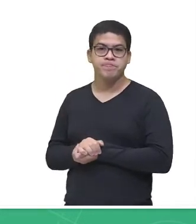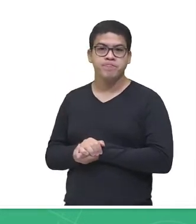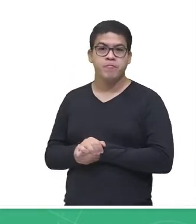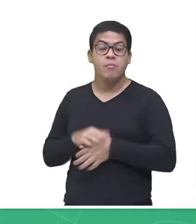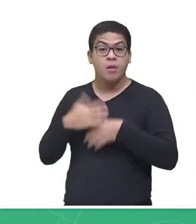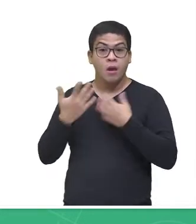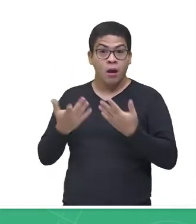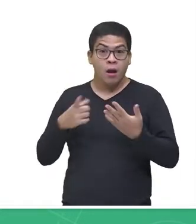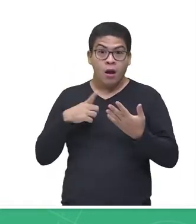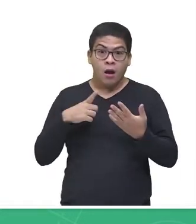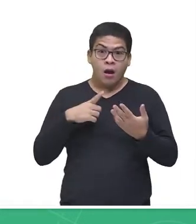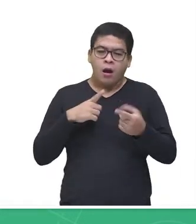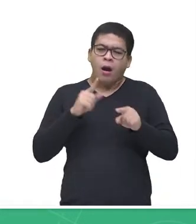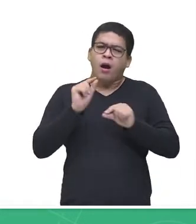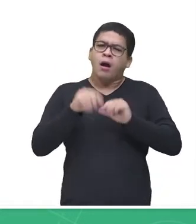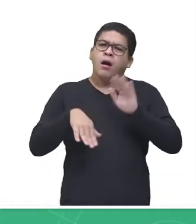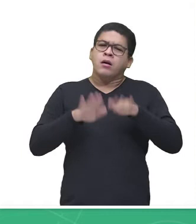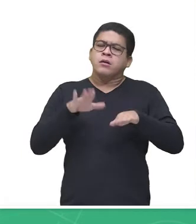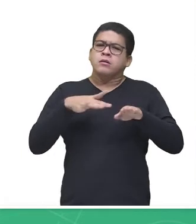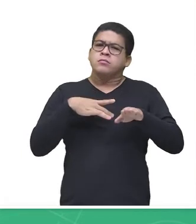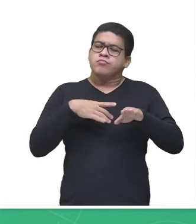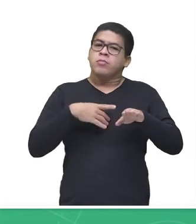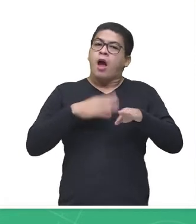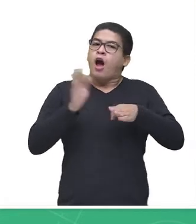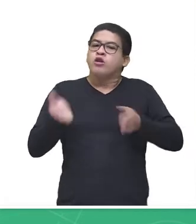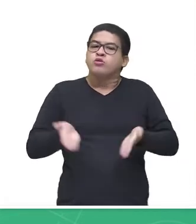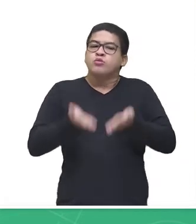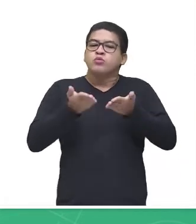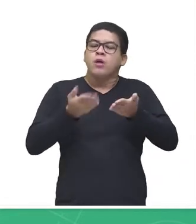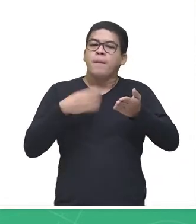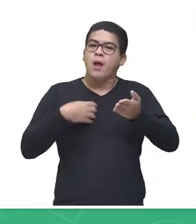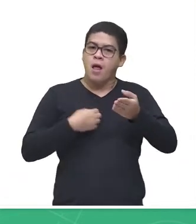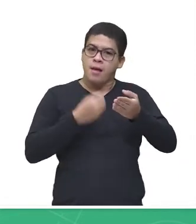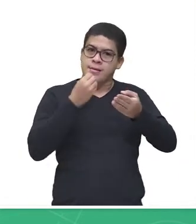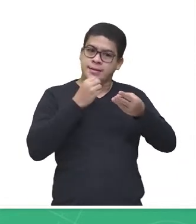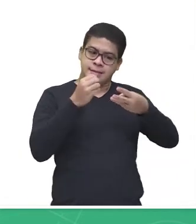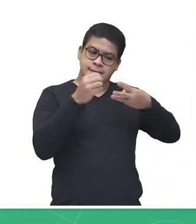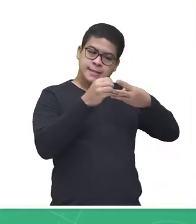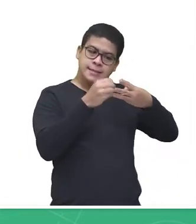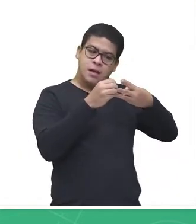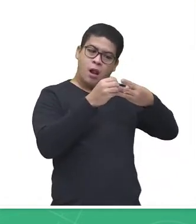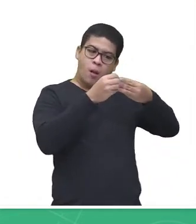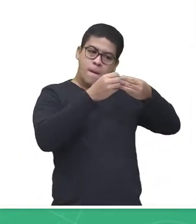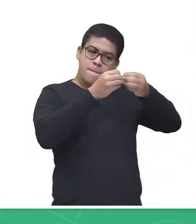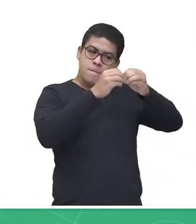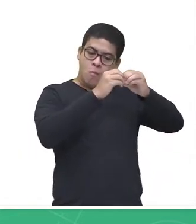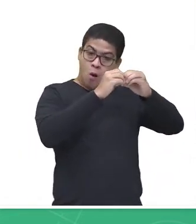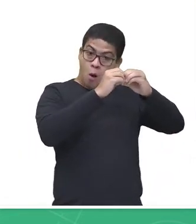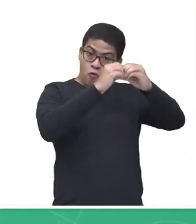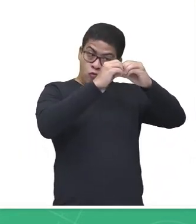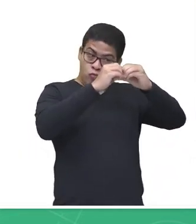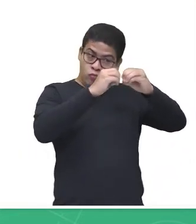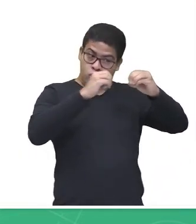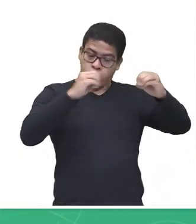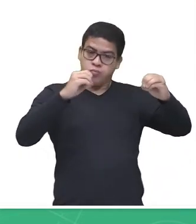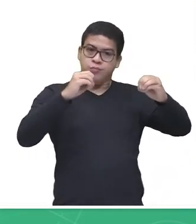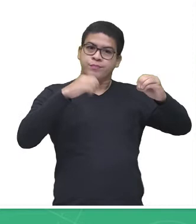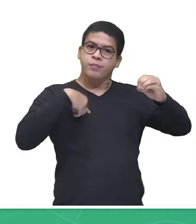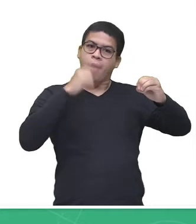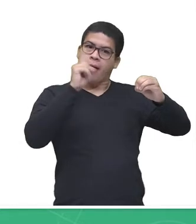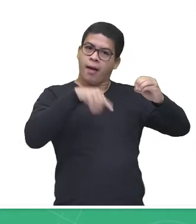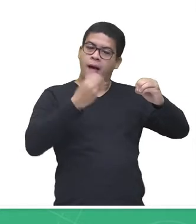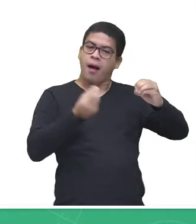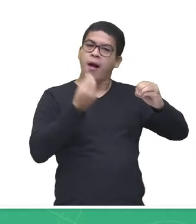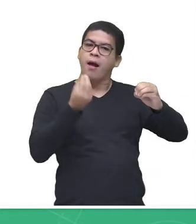eles vão atuar no processo de divisão celular. E aí eles estão ligados à organização do citoesqueleto e